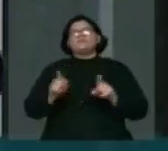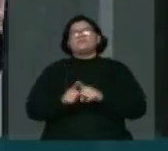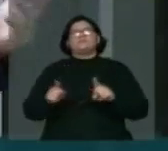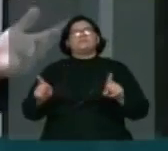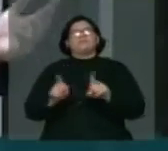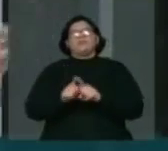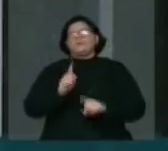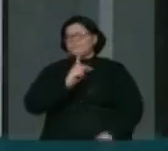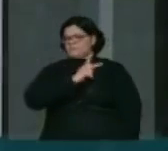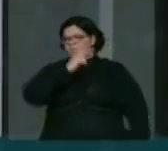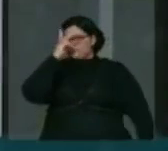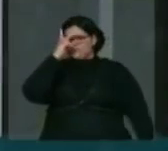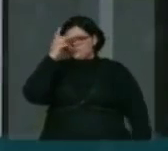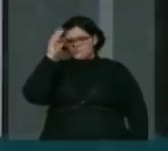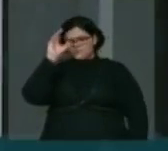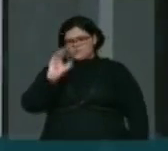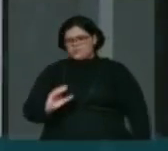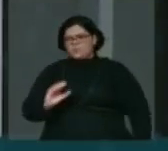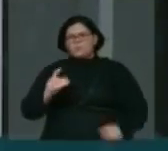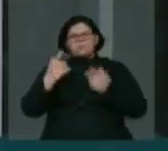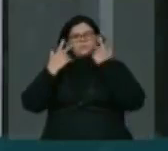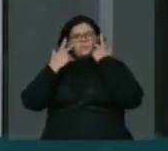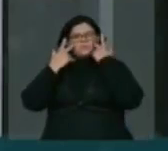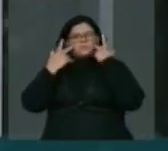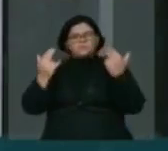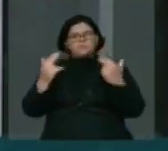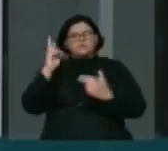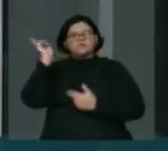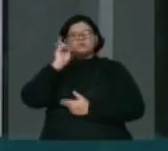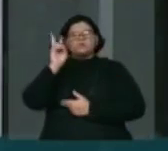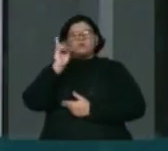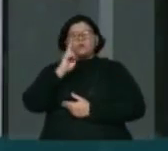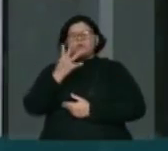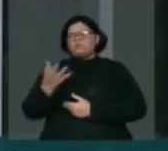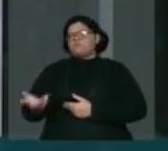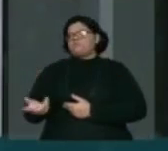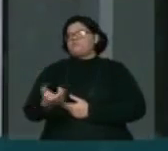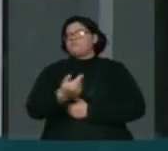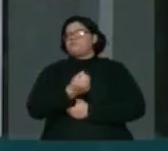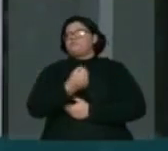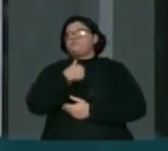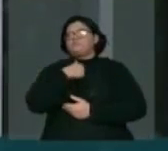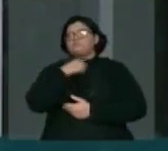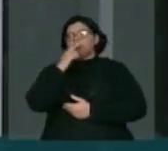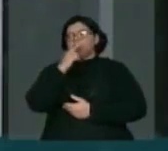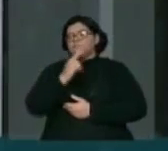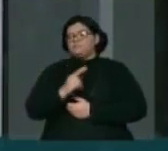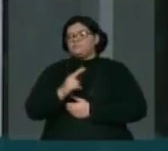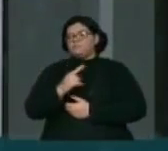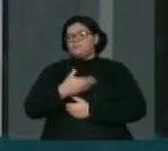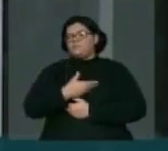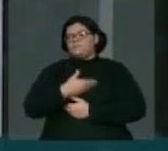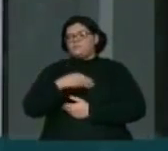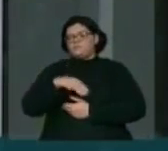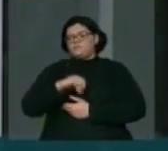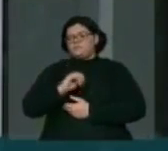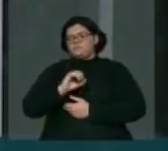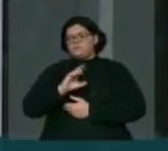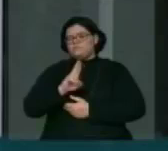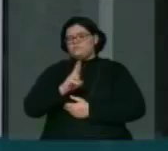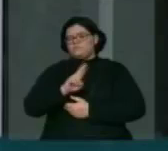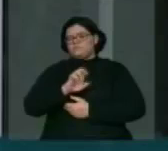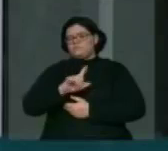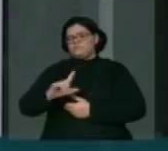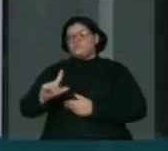um personagem histórico absolutamente extraordinário. E vejo aqui o nosso amigo Michel, que também